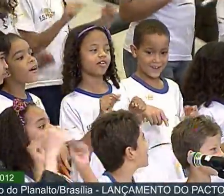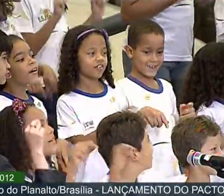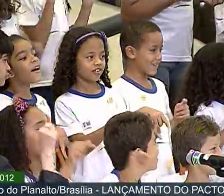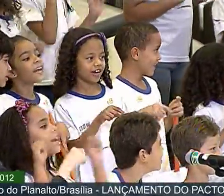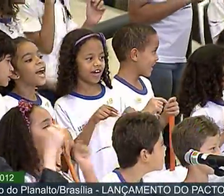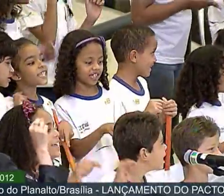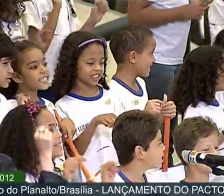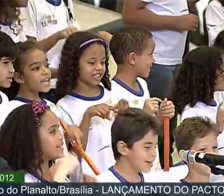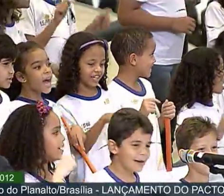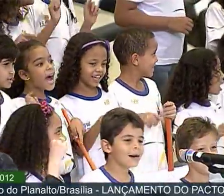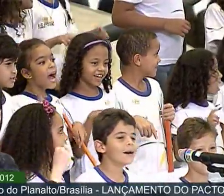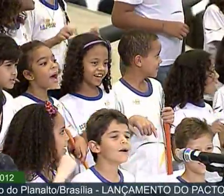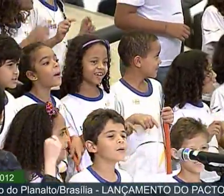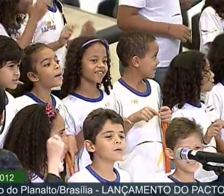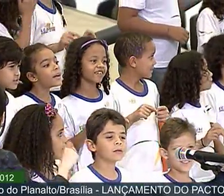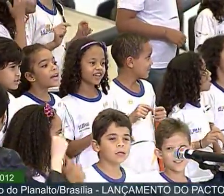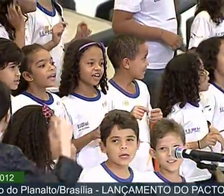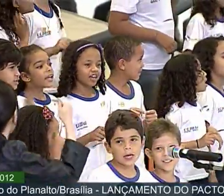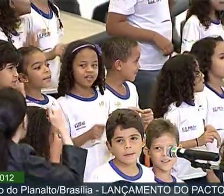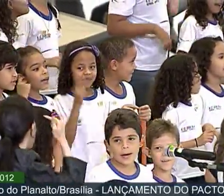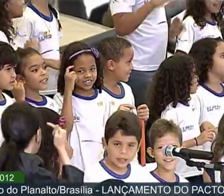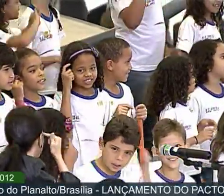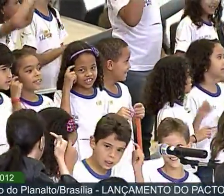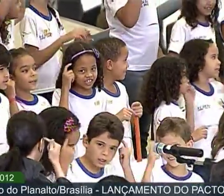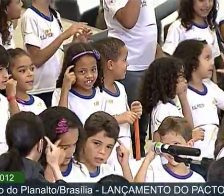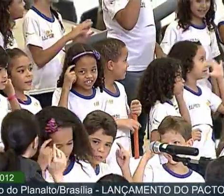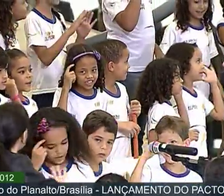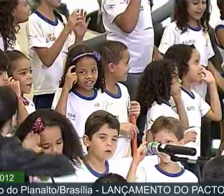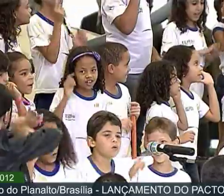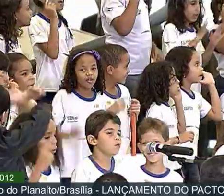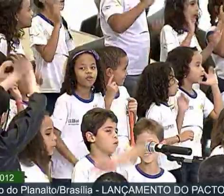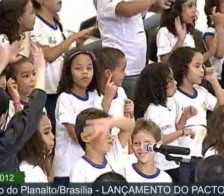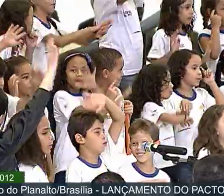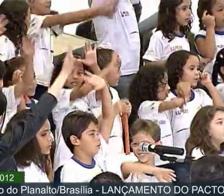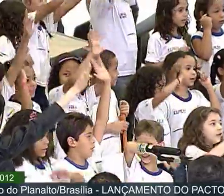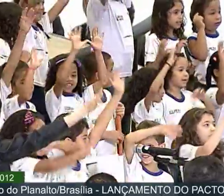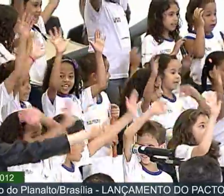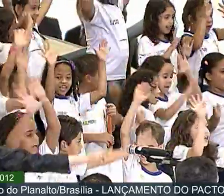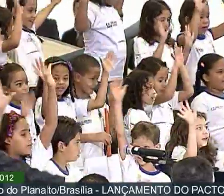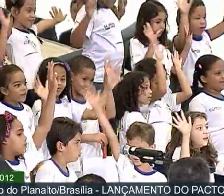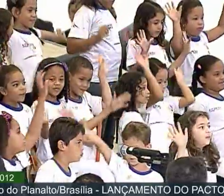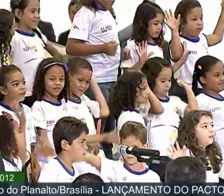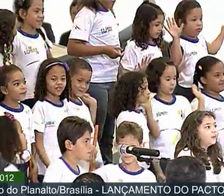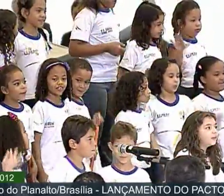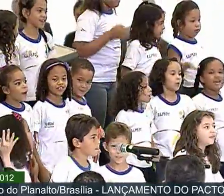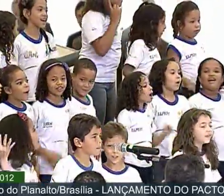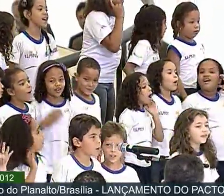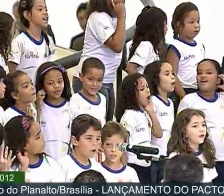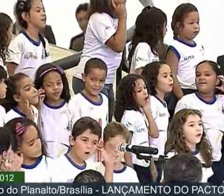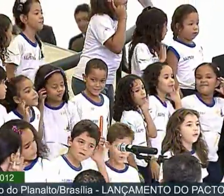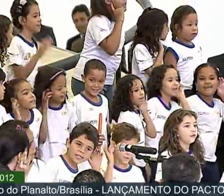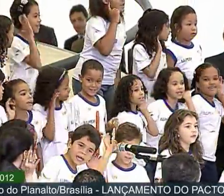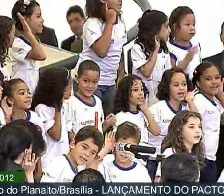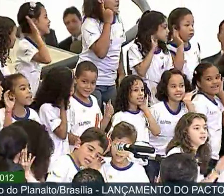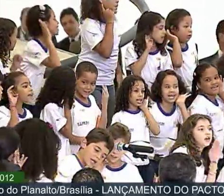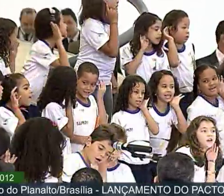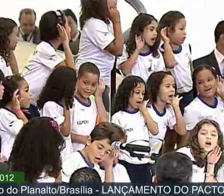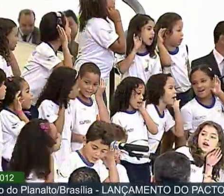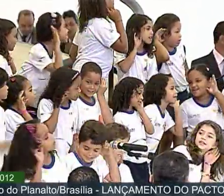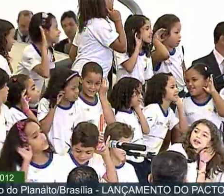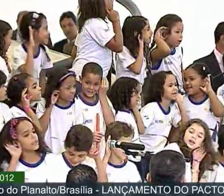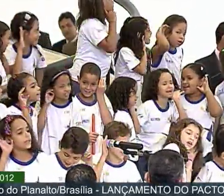no seu coração. Imagine o mundo inteiro, o mundo inteiro ouvida